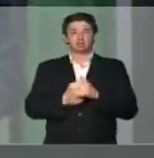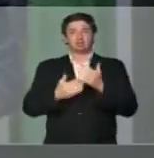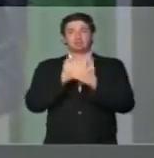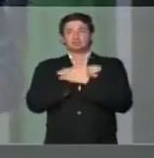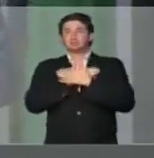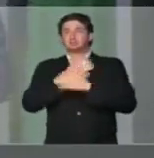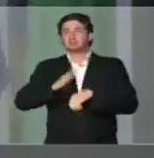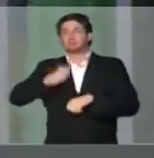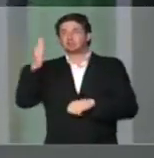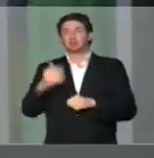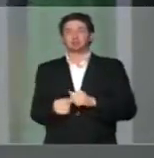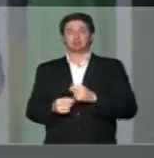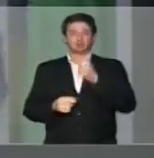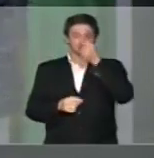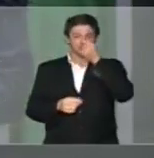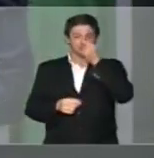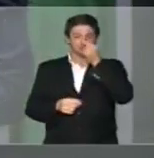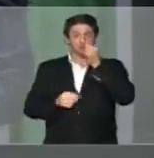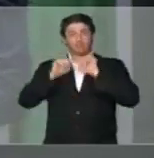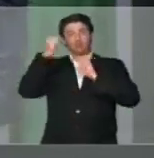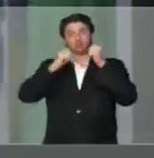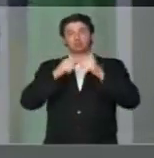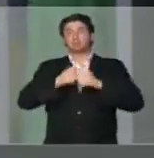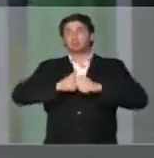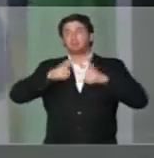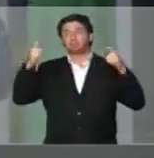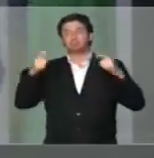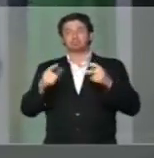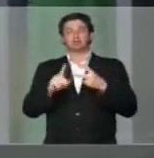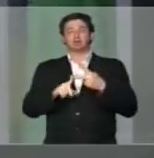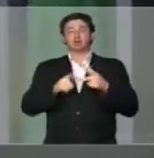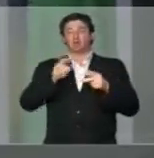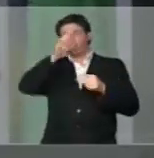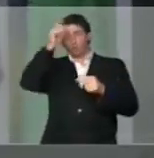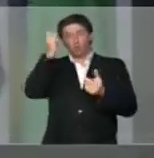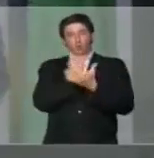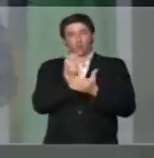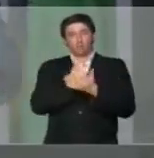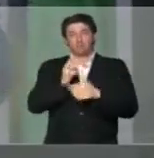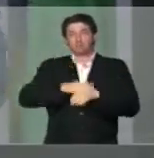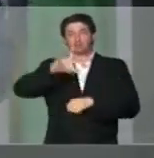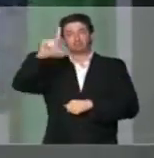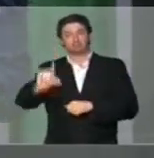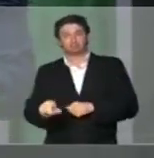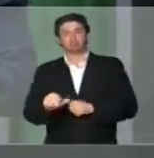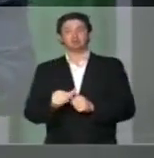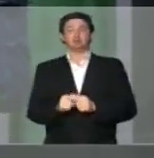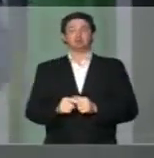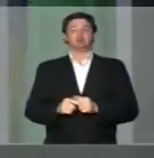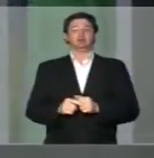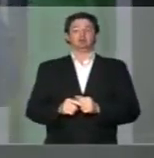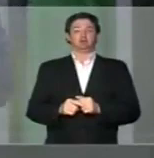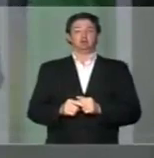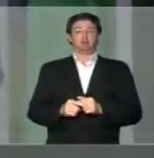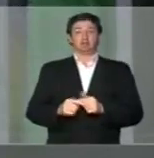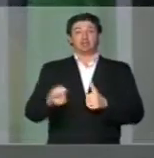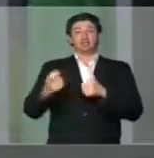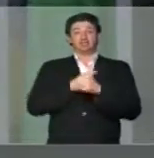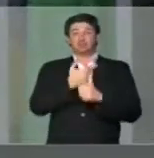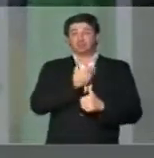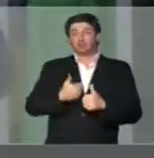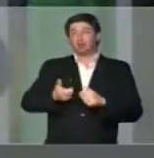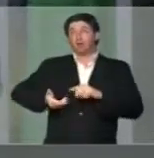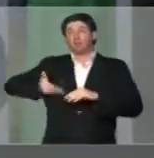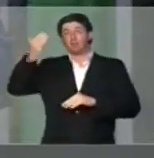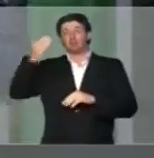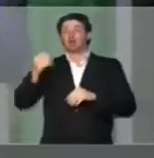desemprego, com a queda da produção, com a queda do consumo, aumentando a dívida pública